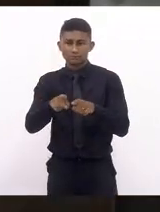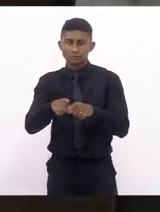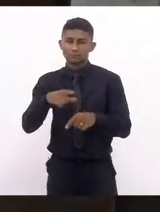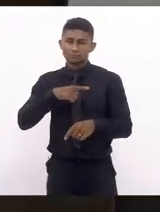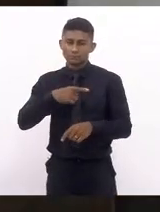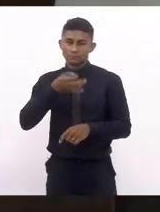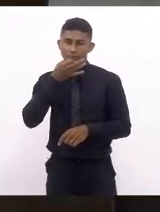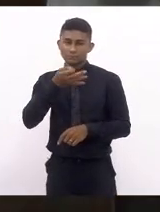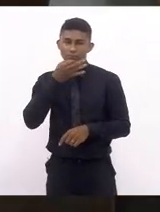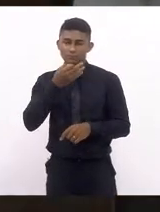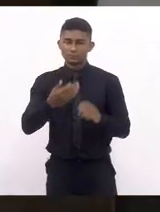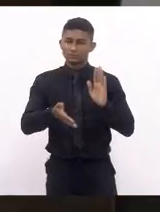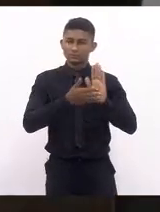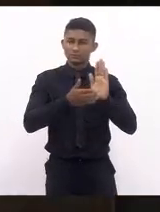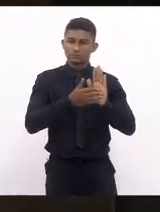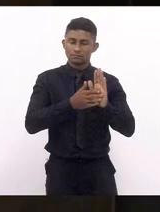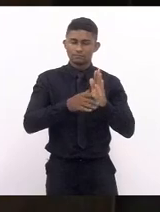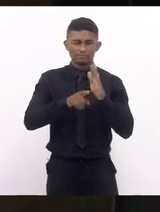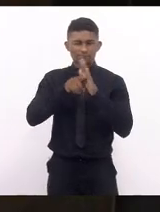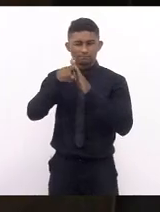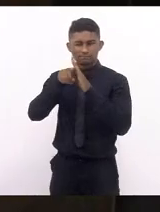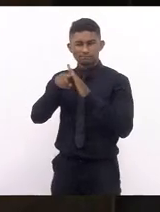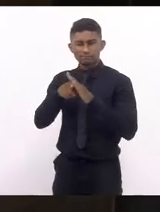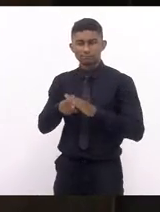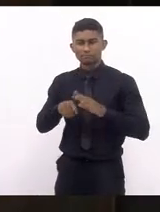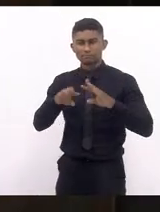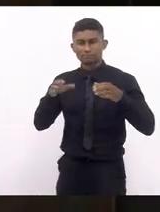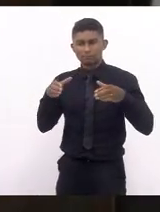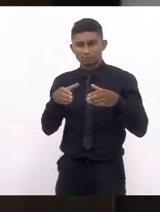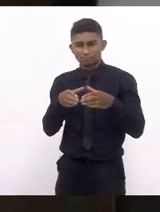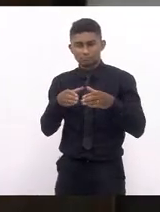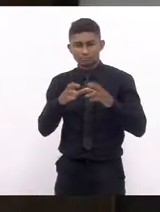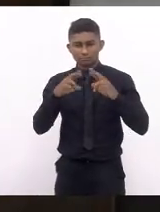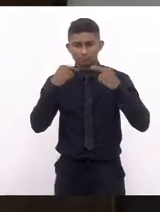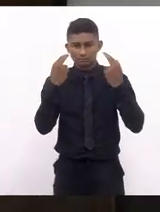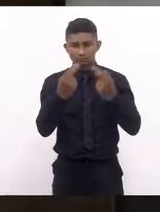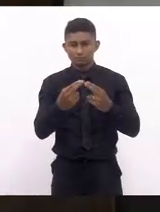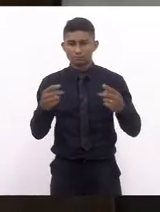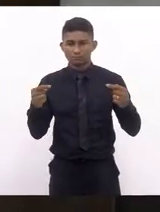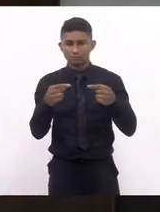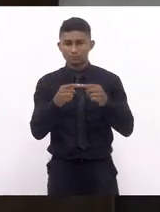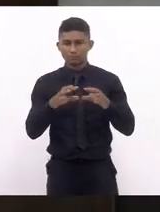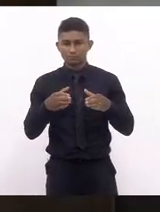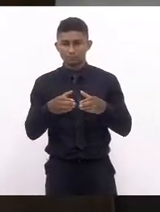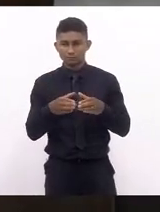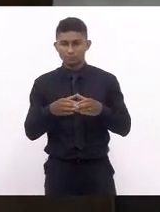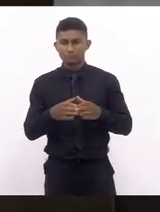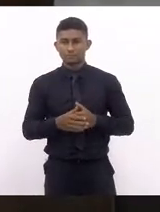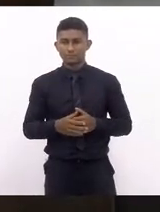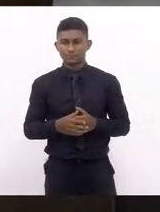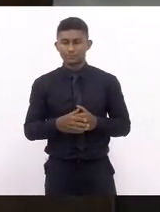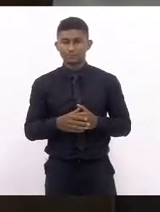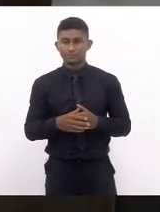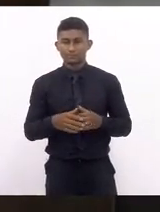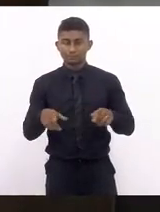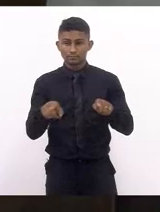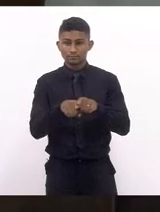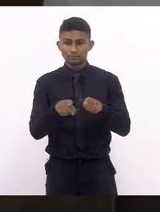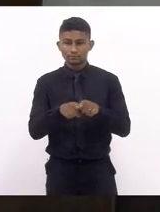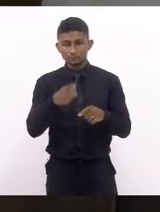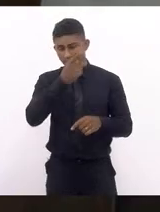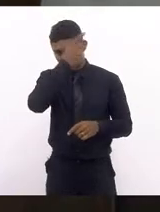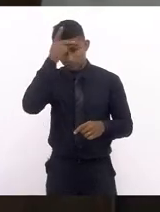propostas legislativas que são analisadas em condições específicas ligada ao departamento de comissões alergias